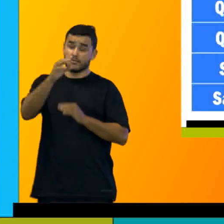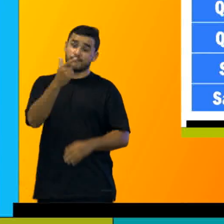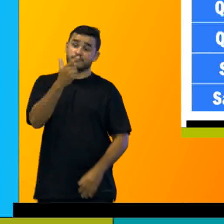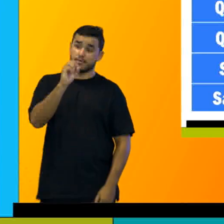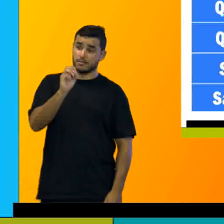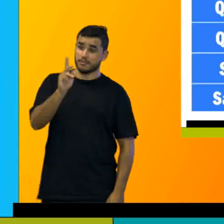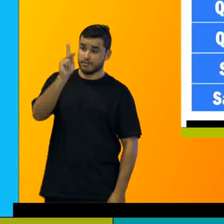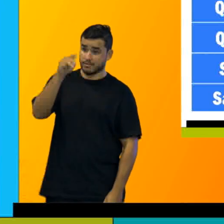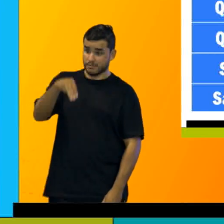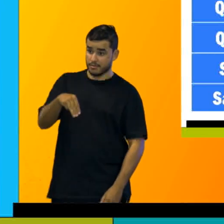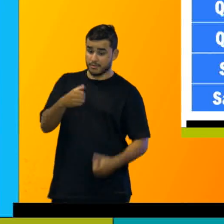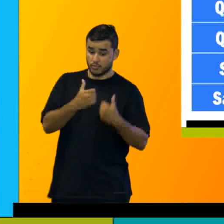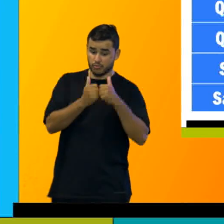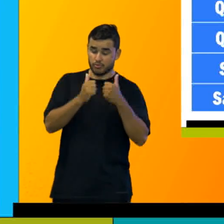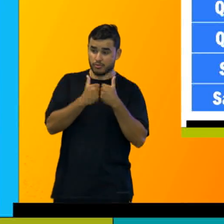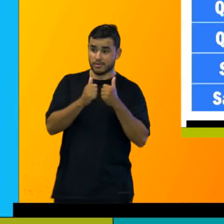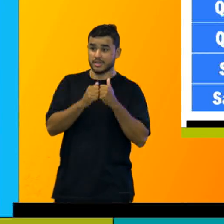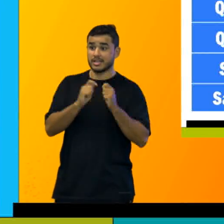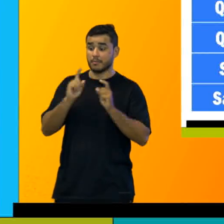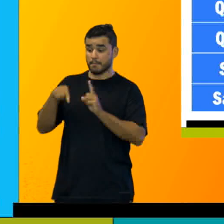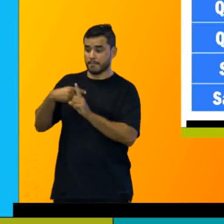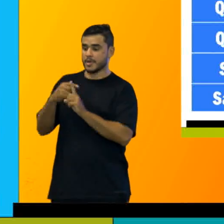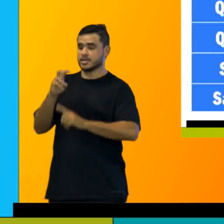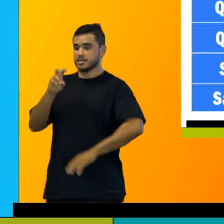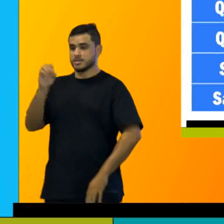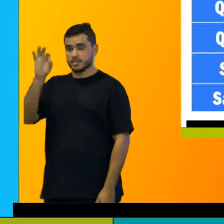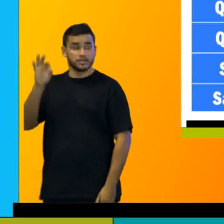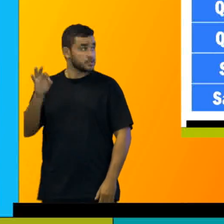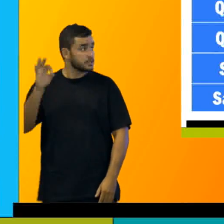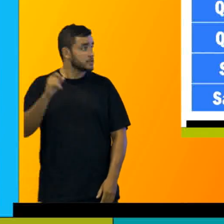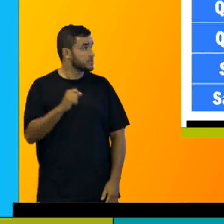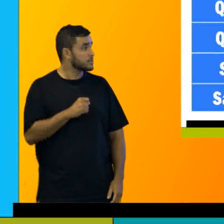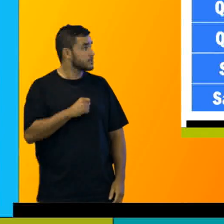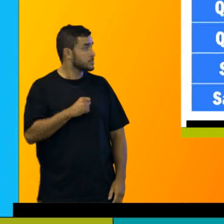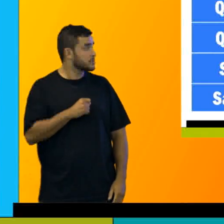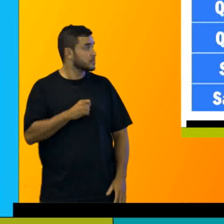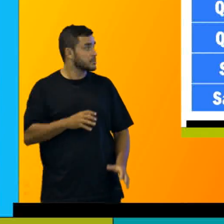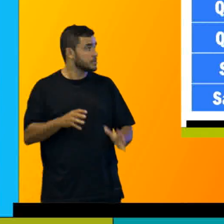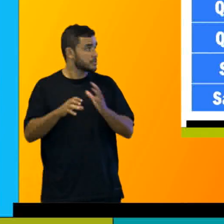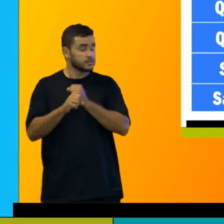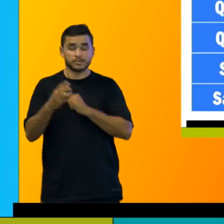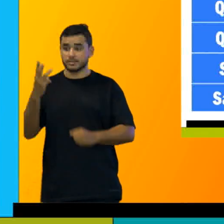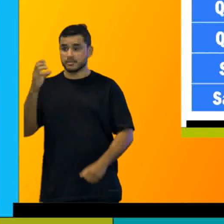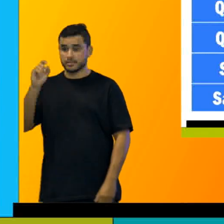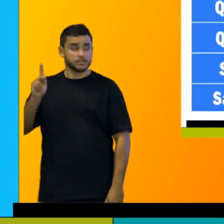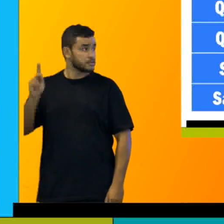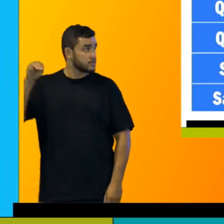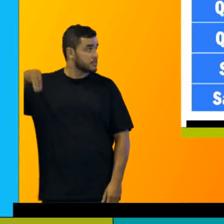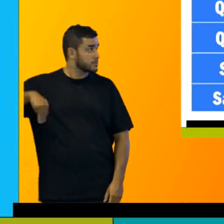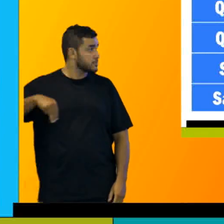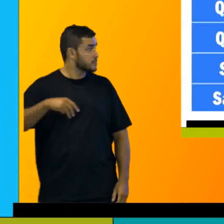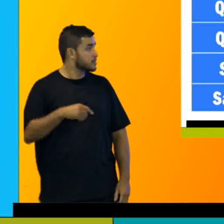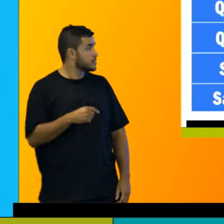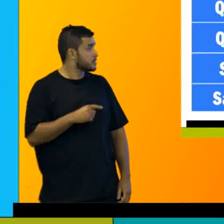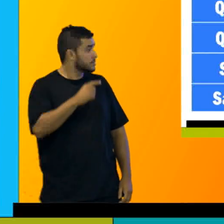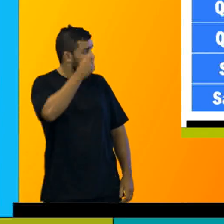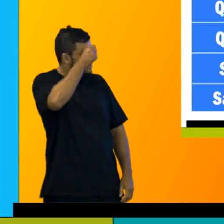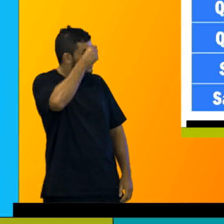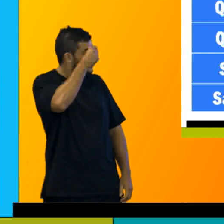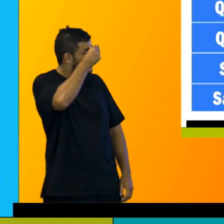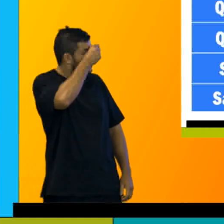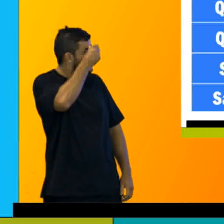bicicleta a gente teria que percorrer pelo menos 50% a mais, ou seja, 30 km por hora. Não percorre... Só para lembrar,